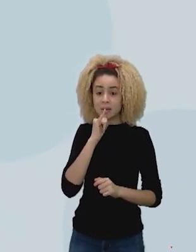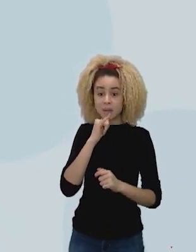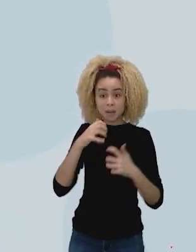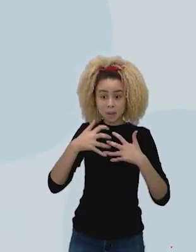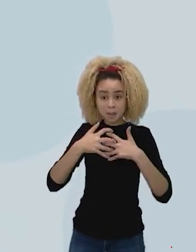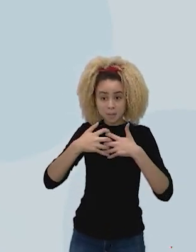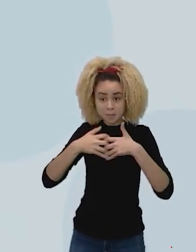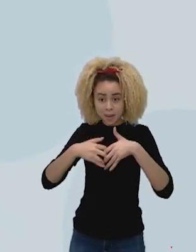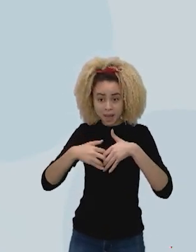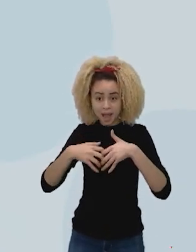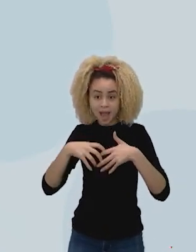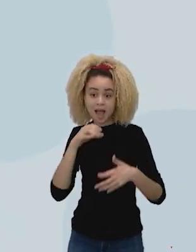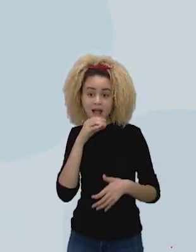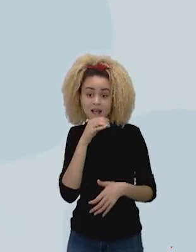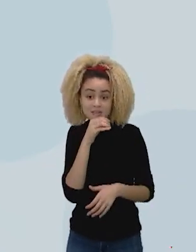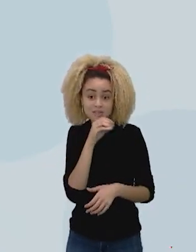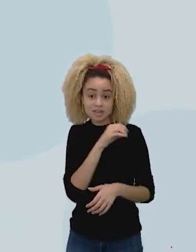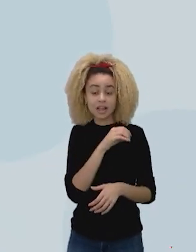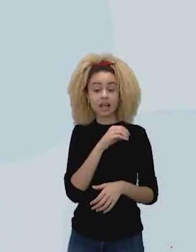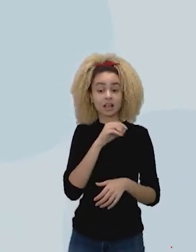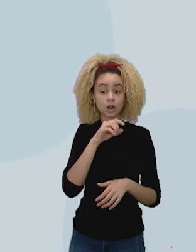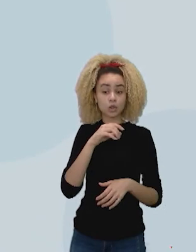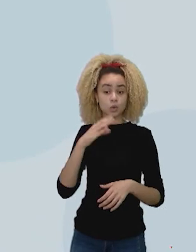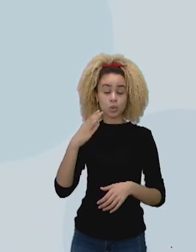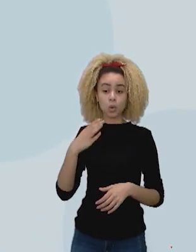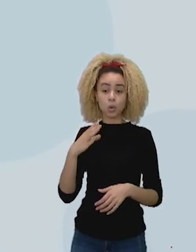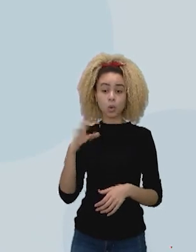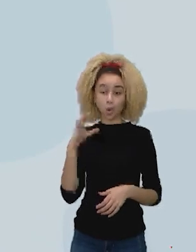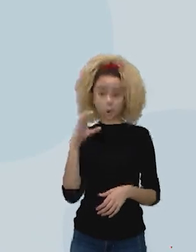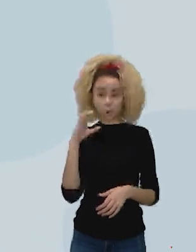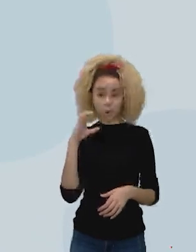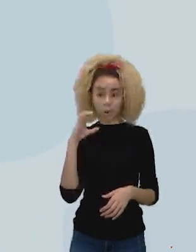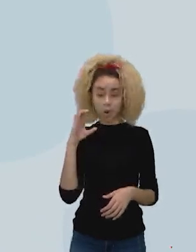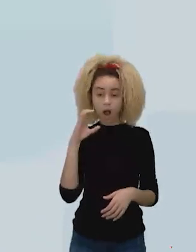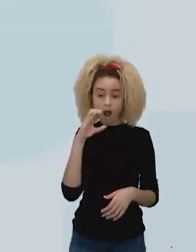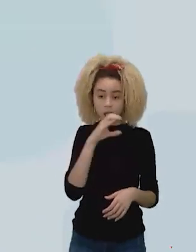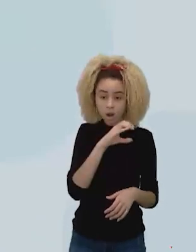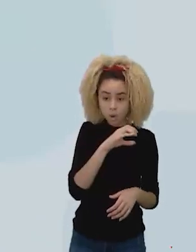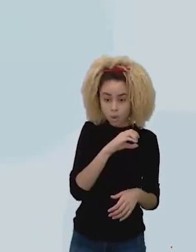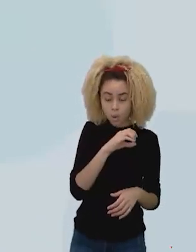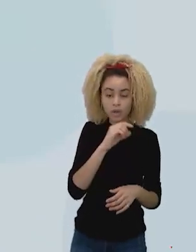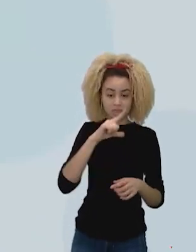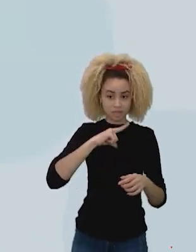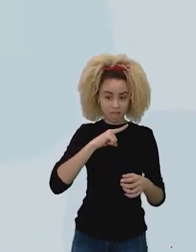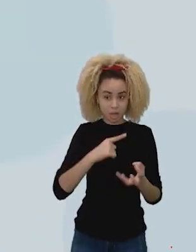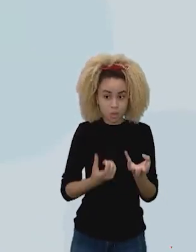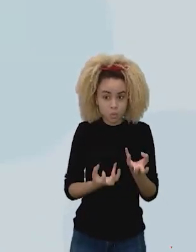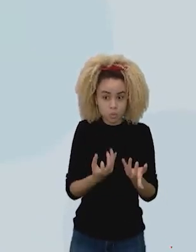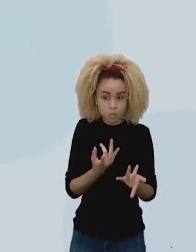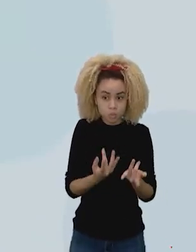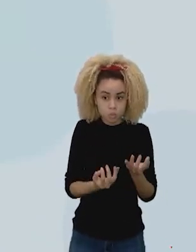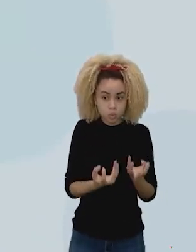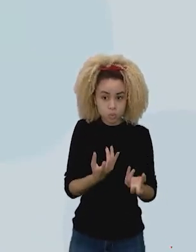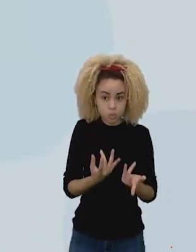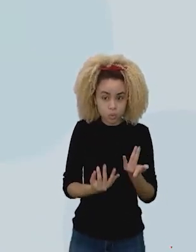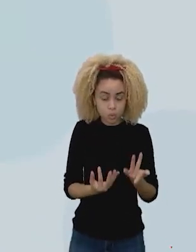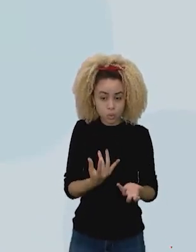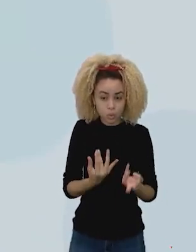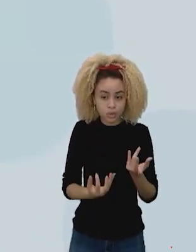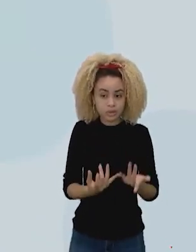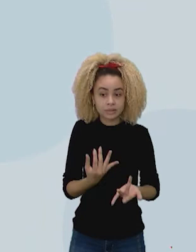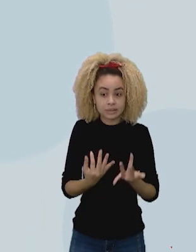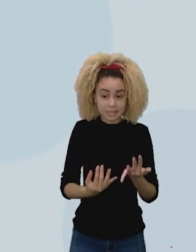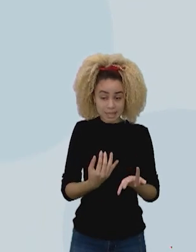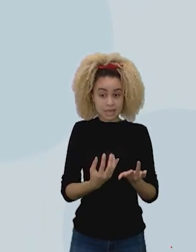Aquela que pega o calor, né? Tem alguma coisa ali que esquenta, né? E a partir